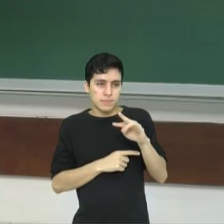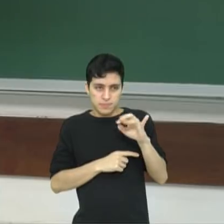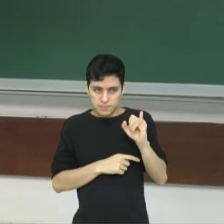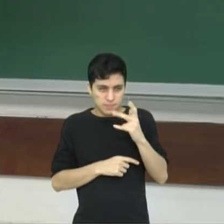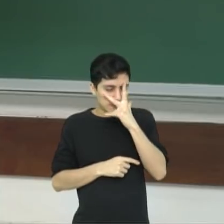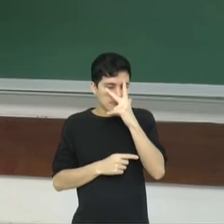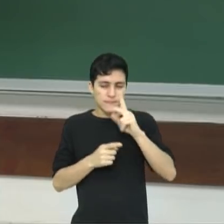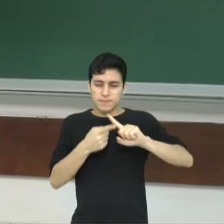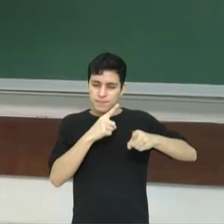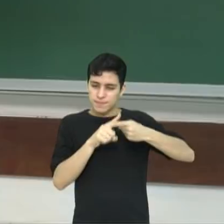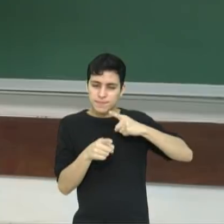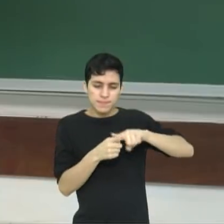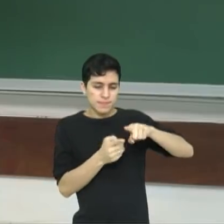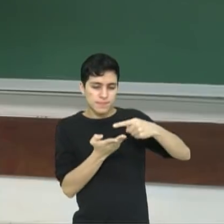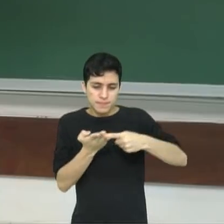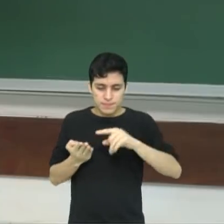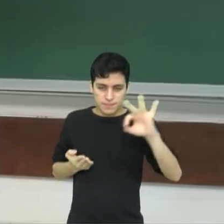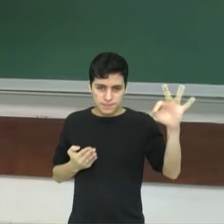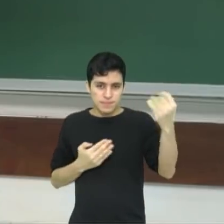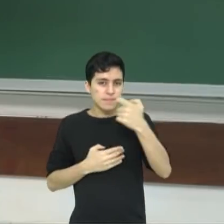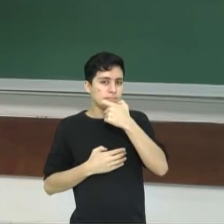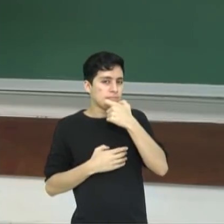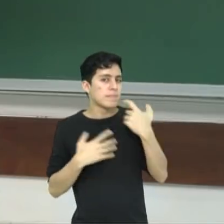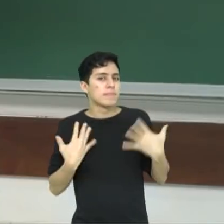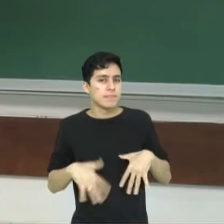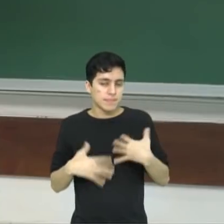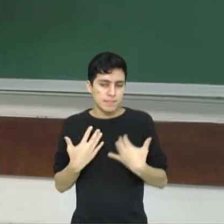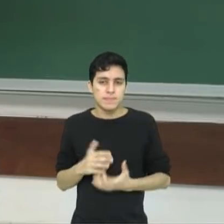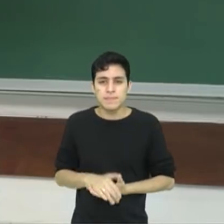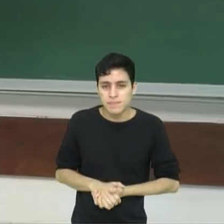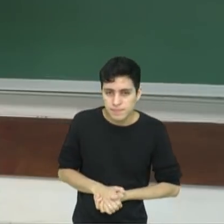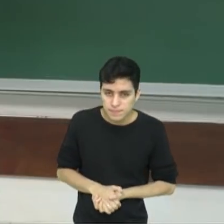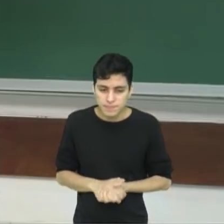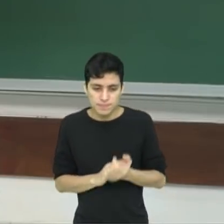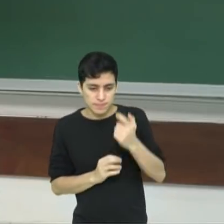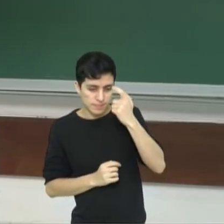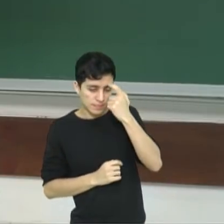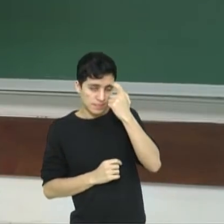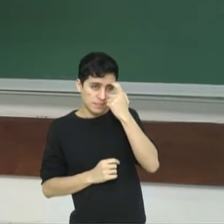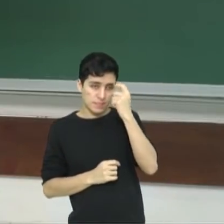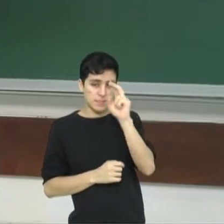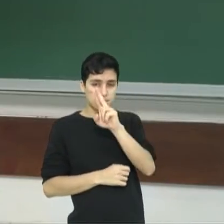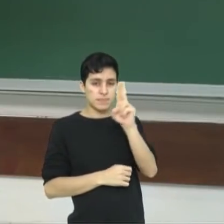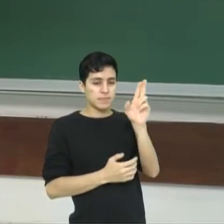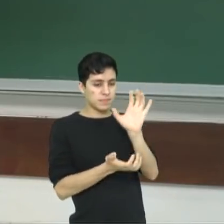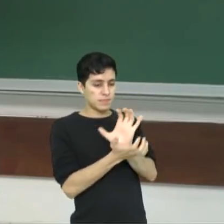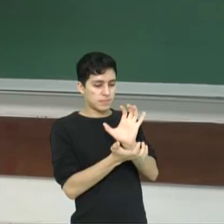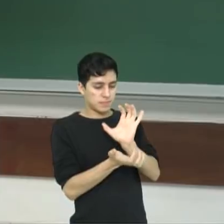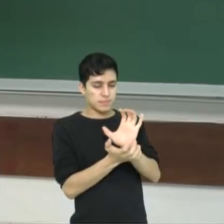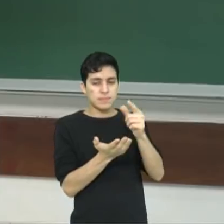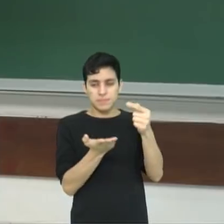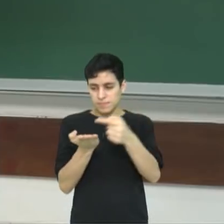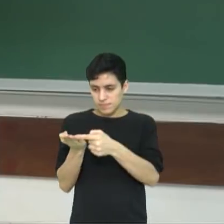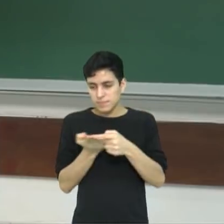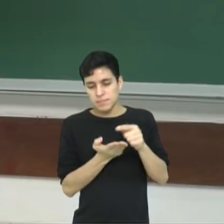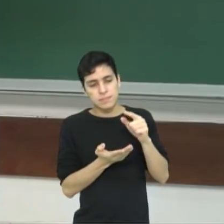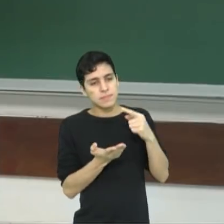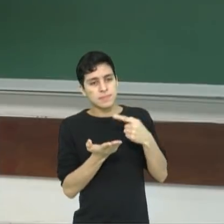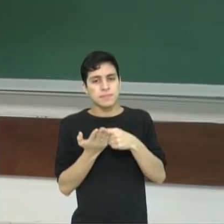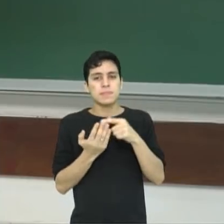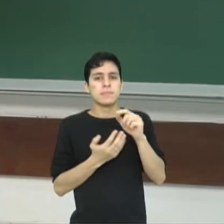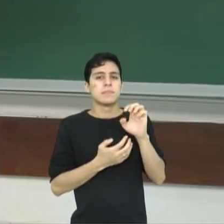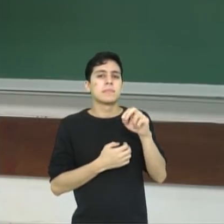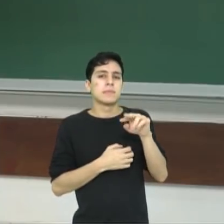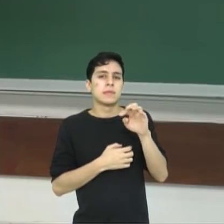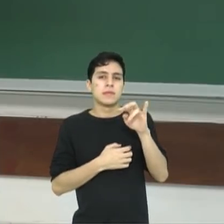de uma aliança de acordo entre França e Inglaterra muito interessante. A Tríplice, um grupo de entente, na verdade, acordo e entente.